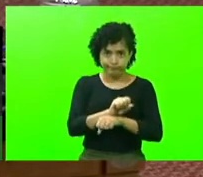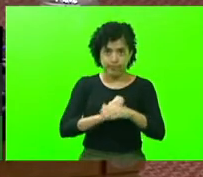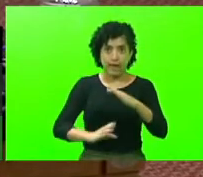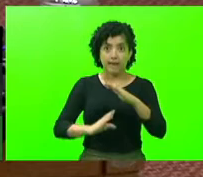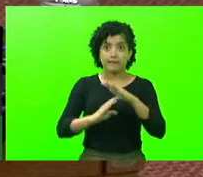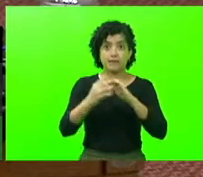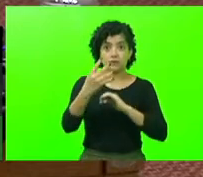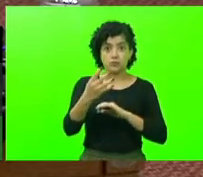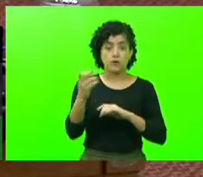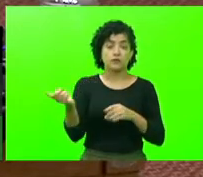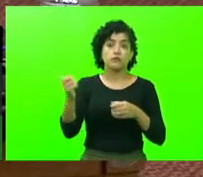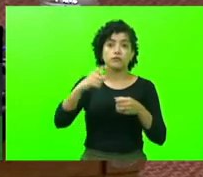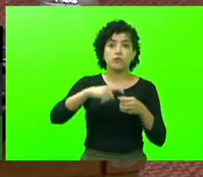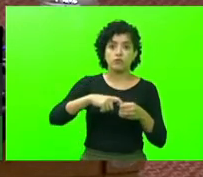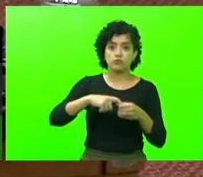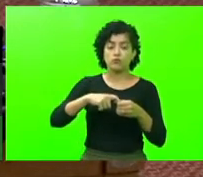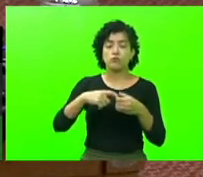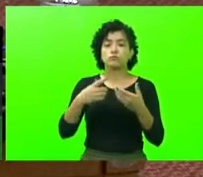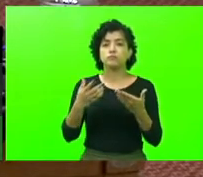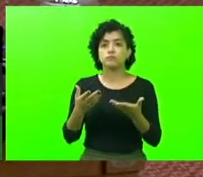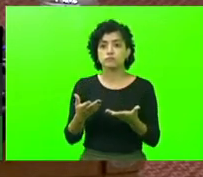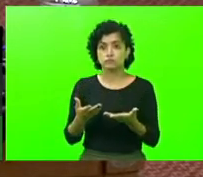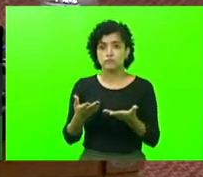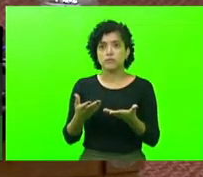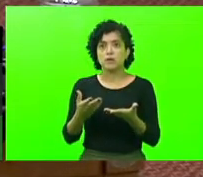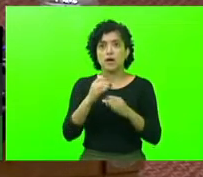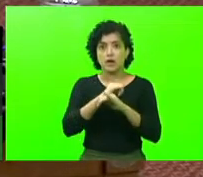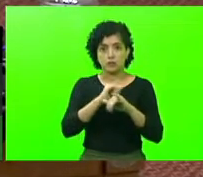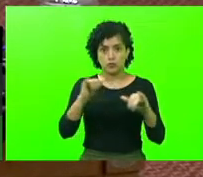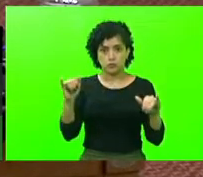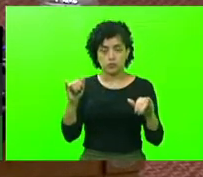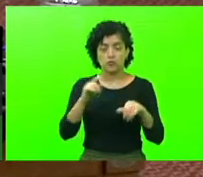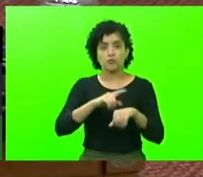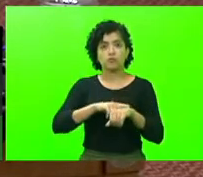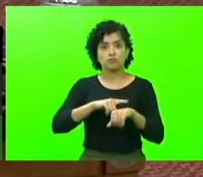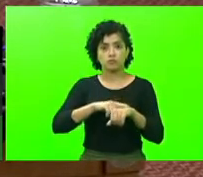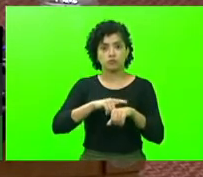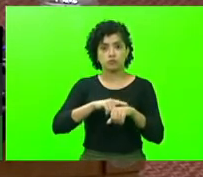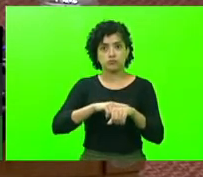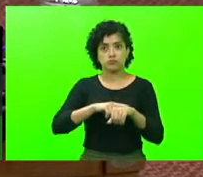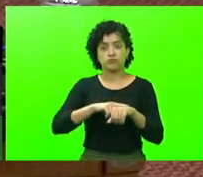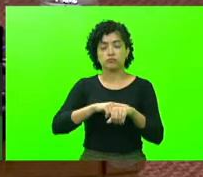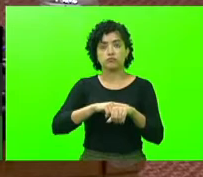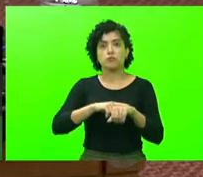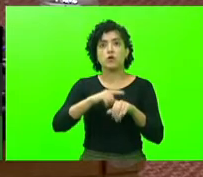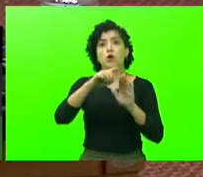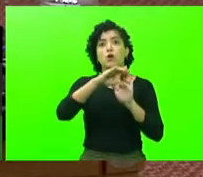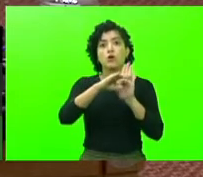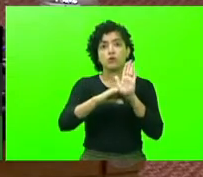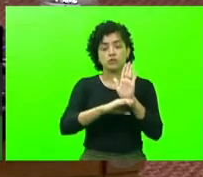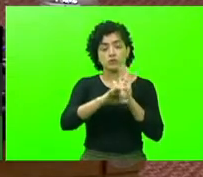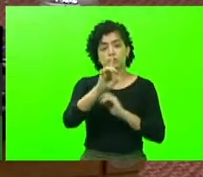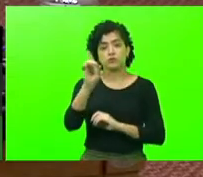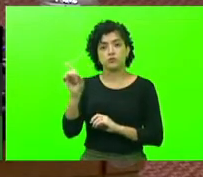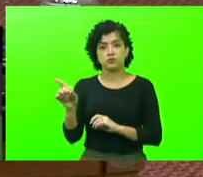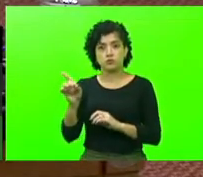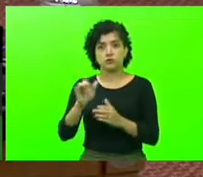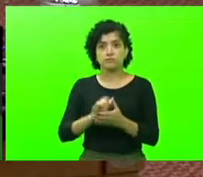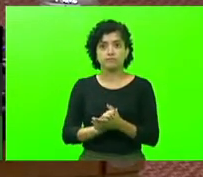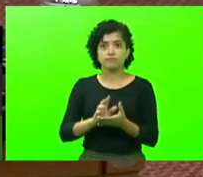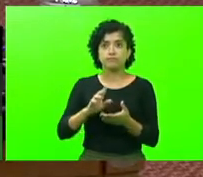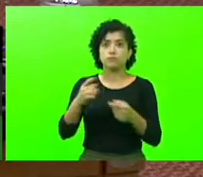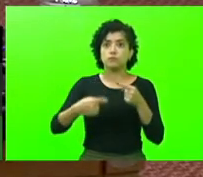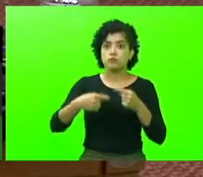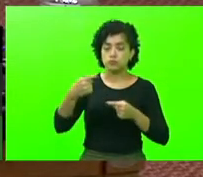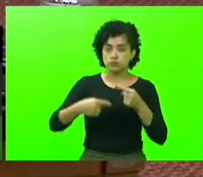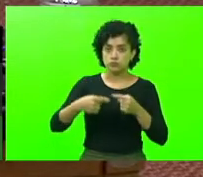horas. Reaberta a sessão, o senhor presidente adentrou no próximo horário. Ordem do dia, após ser